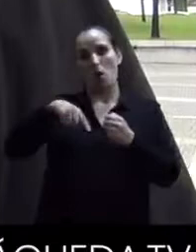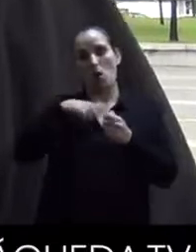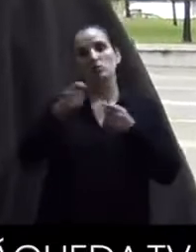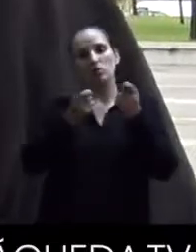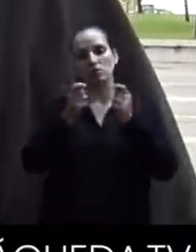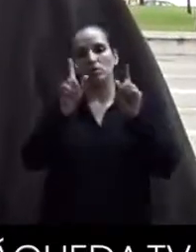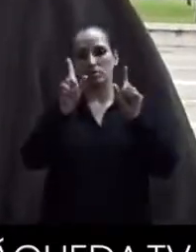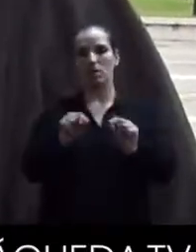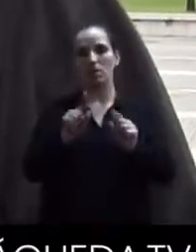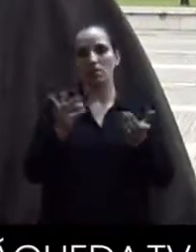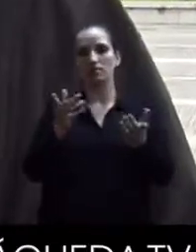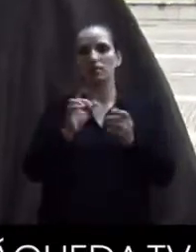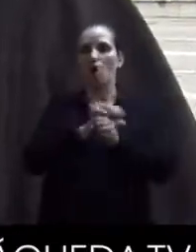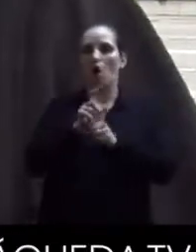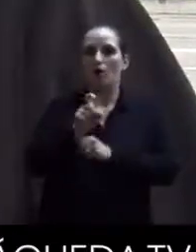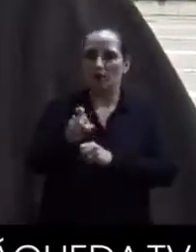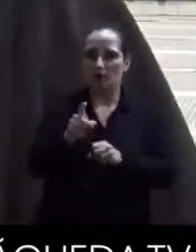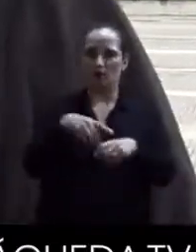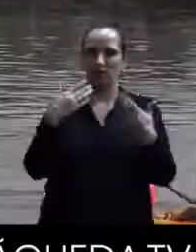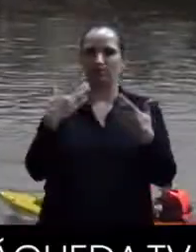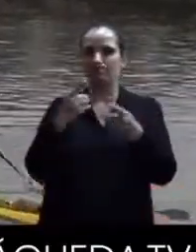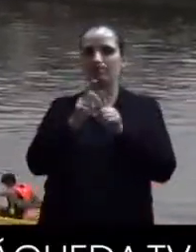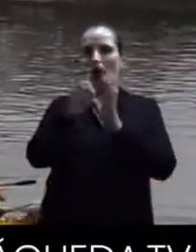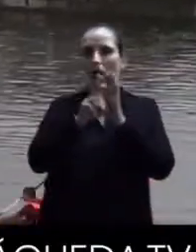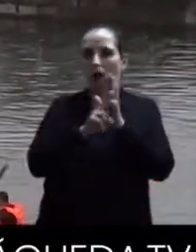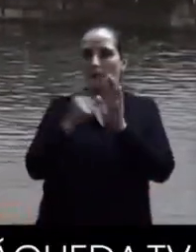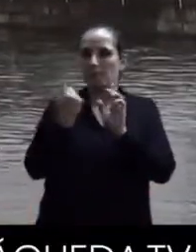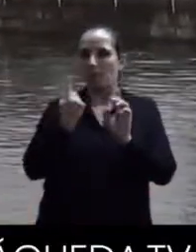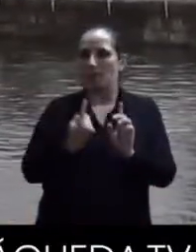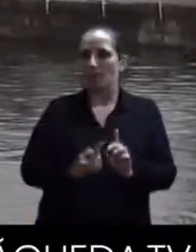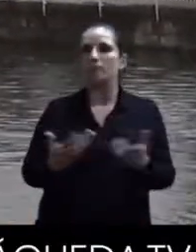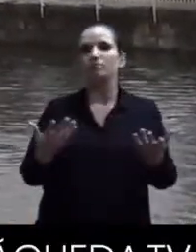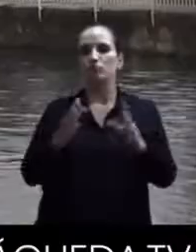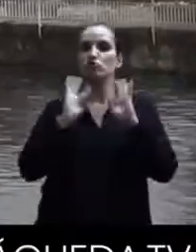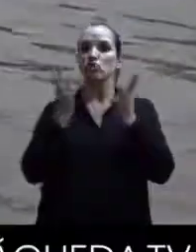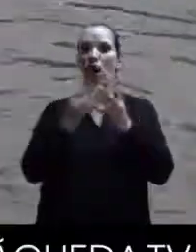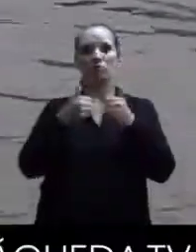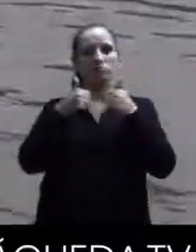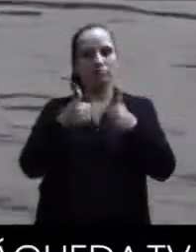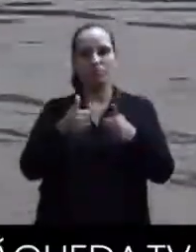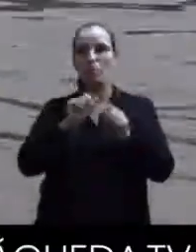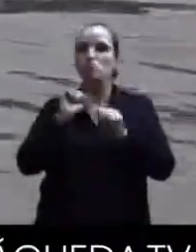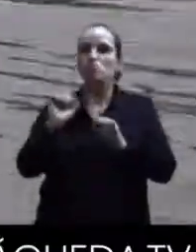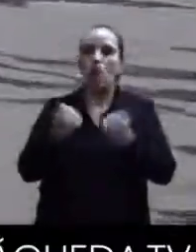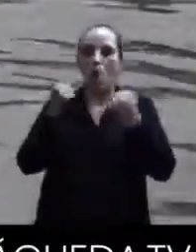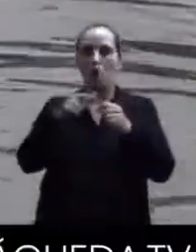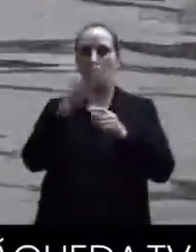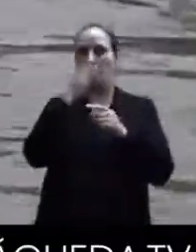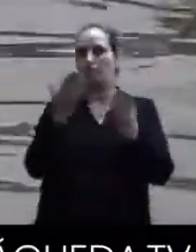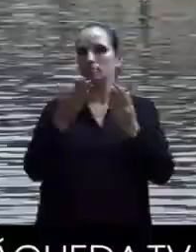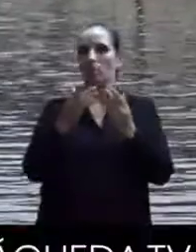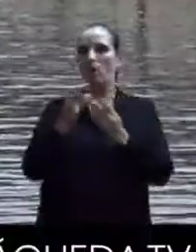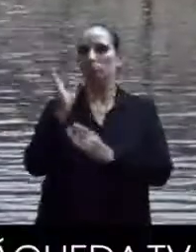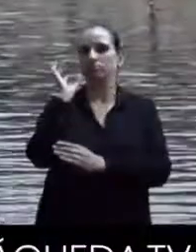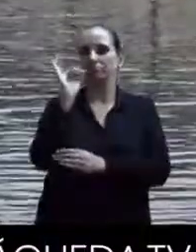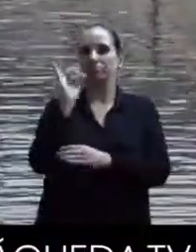atletas, também o foi para a organização, com o Covid, com todas as restrições. No geral correu muito bem e conseguimos ter hoje aqui uma